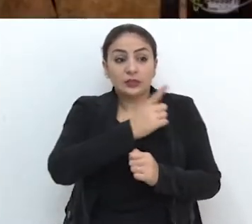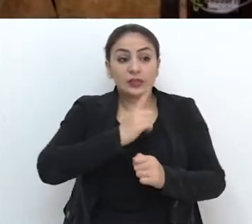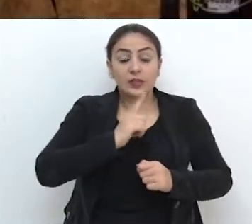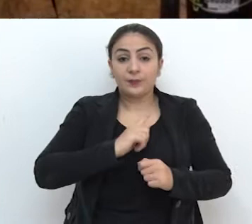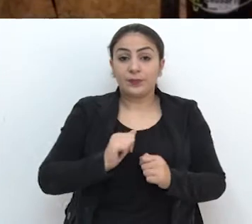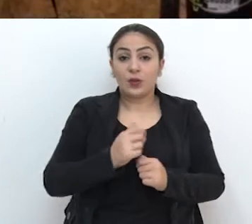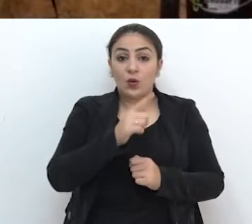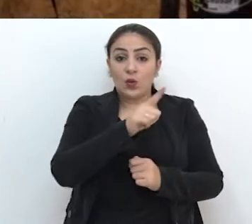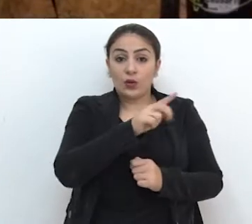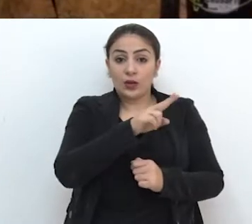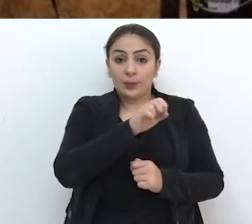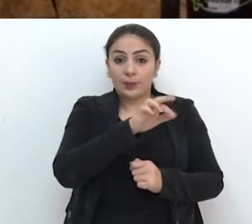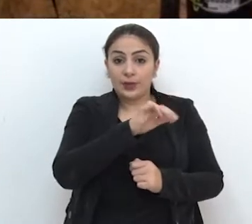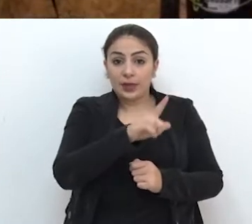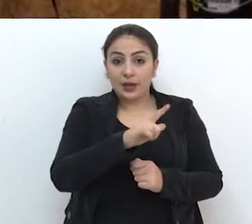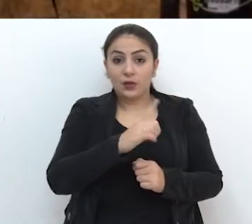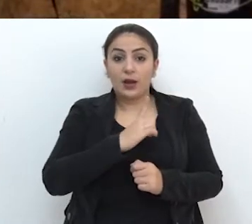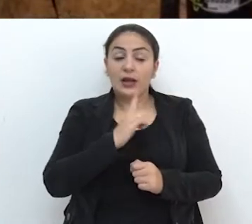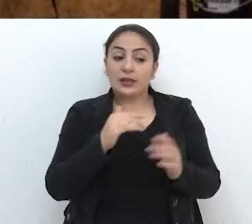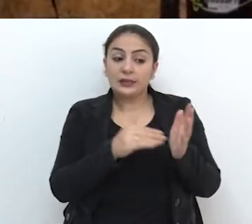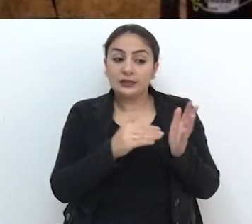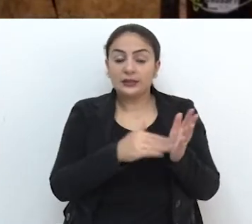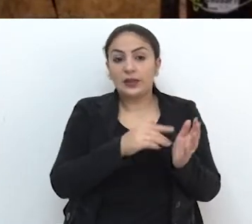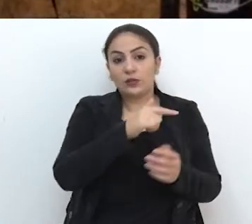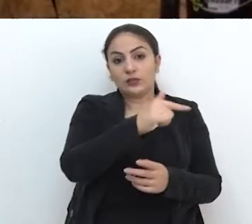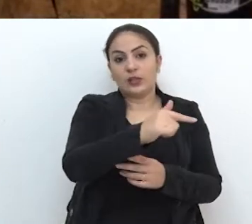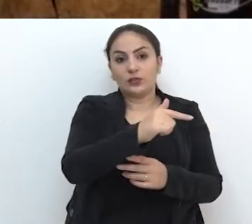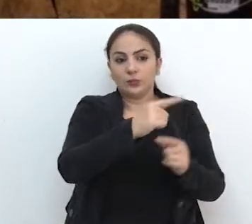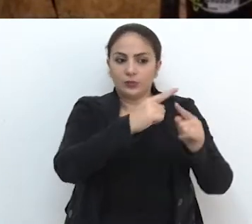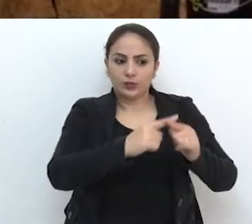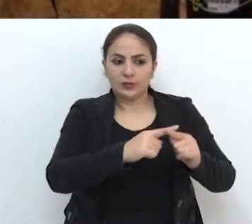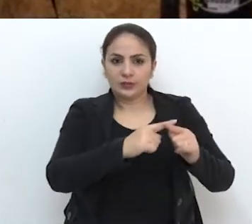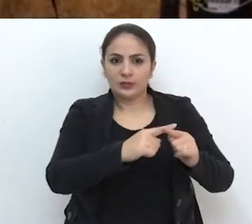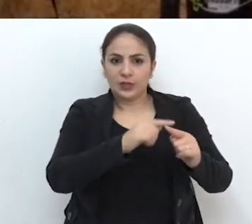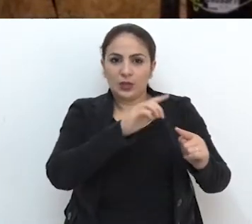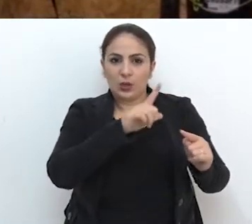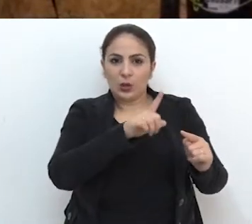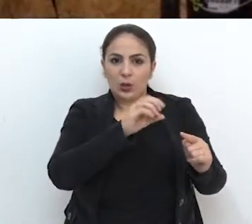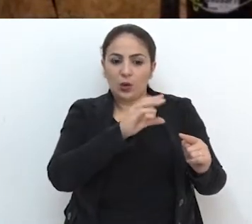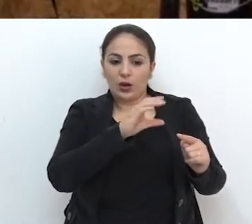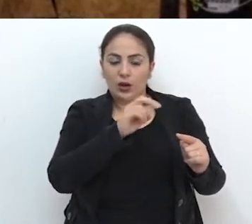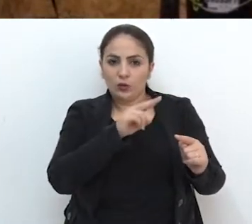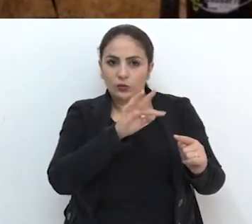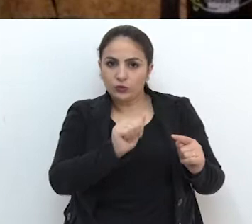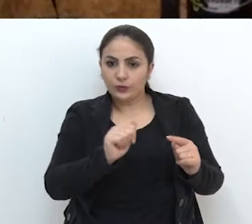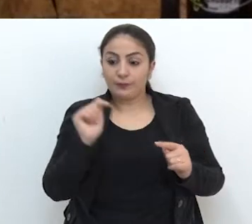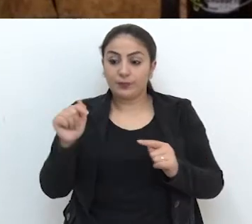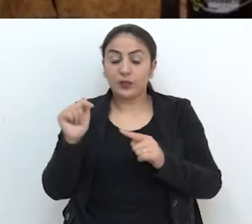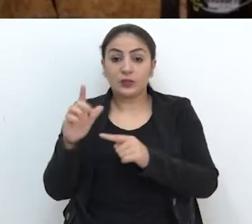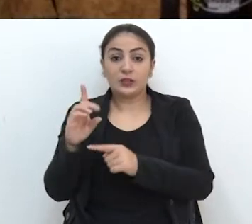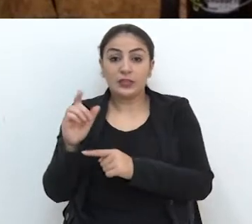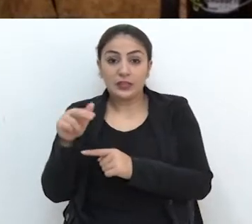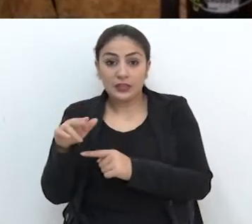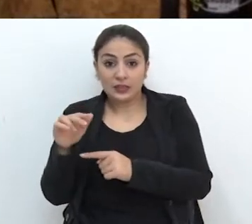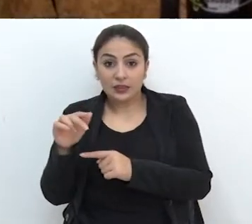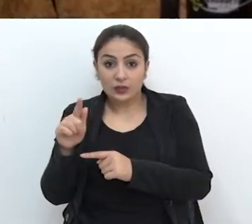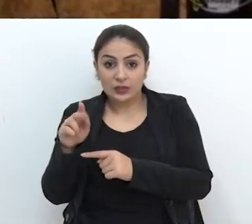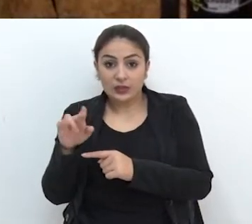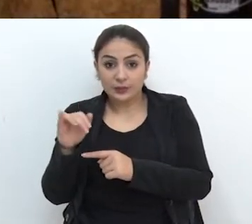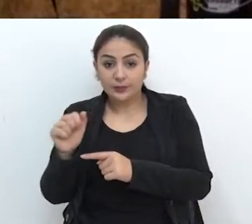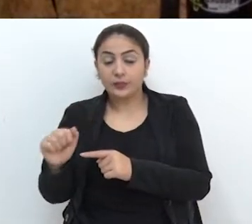rounds. Bom, o Gabriel foi até o 7º round, o Gui foi até o 6º round. O workout, né? que aconteceu? Foi o dia inteiro fazendo aquilo